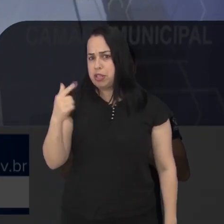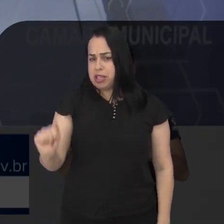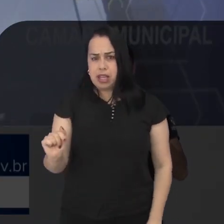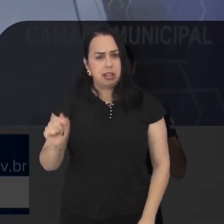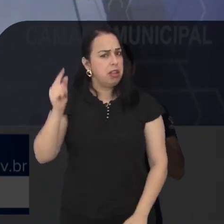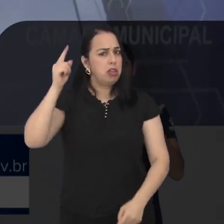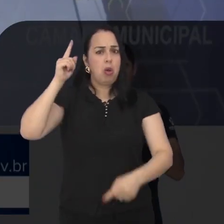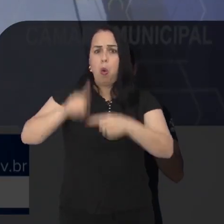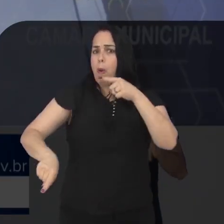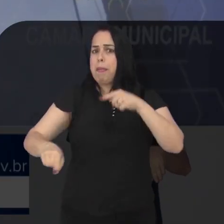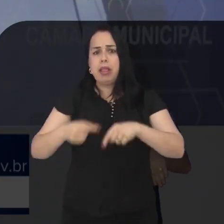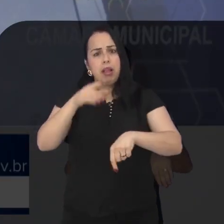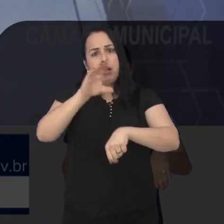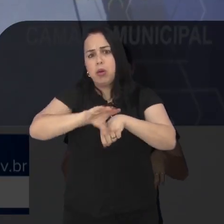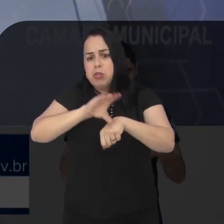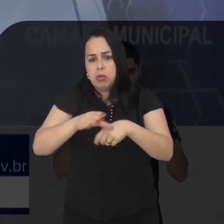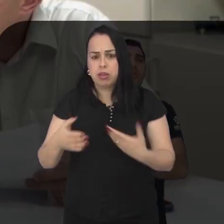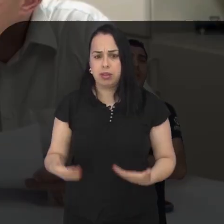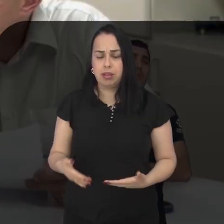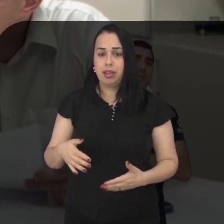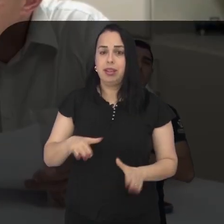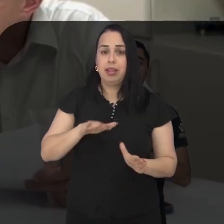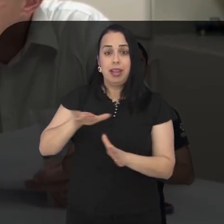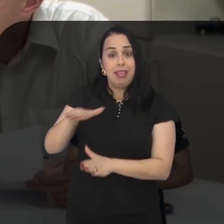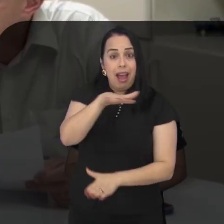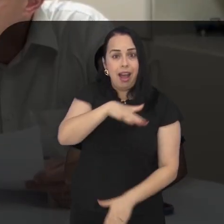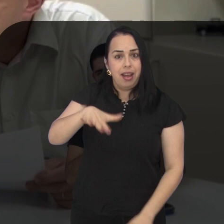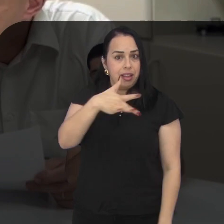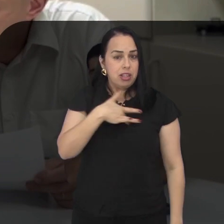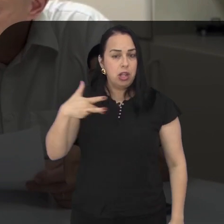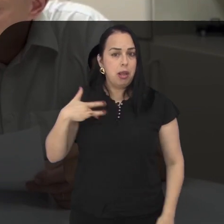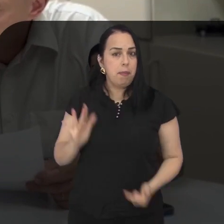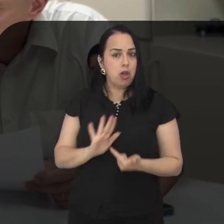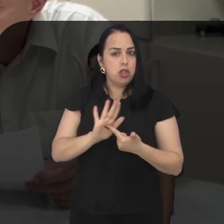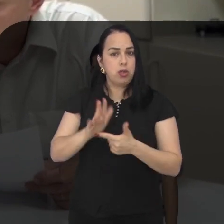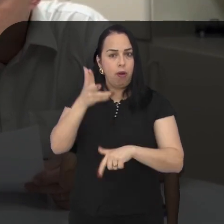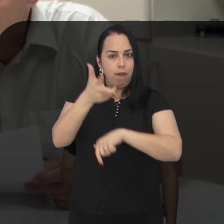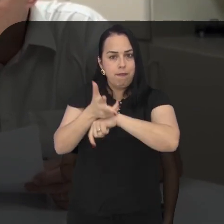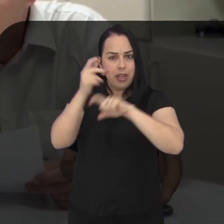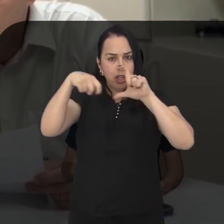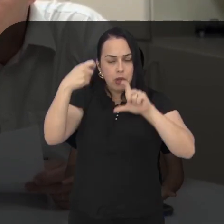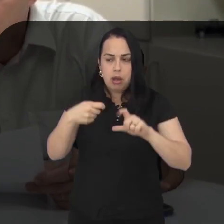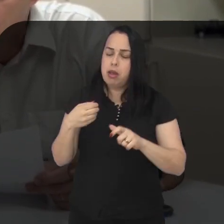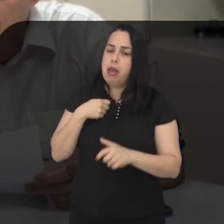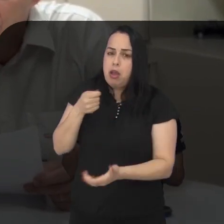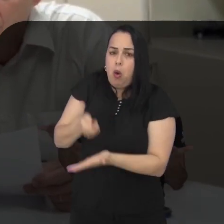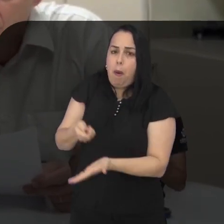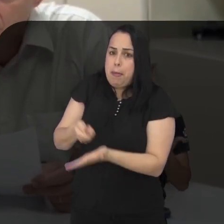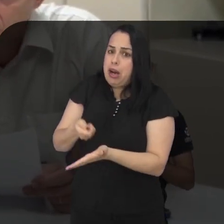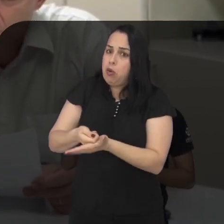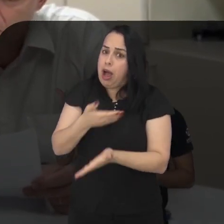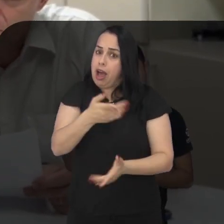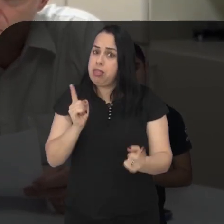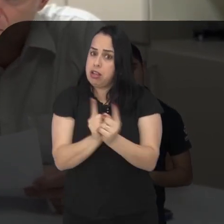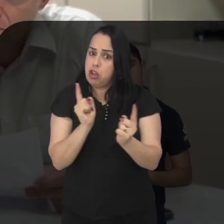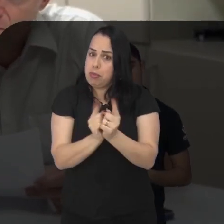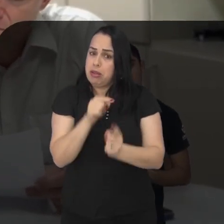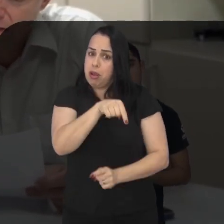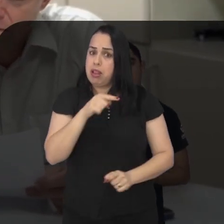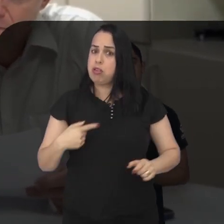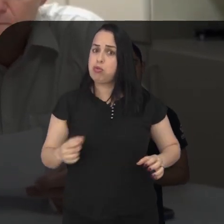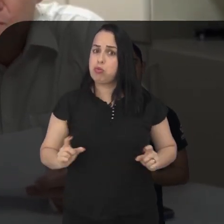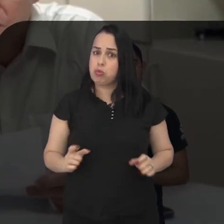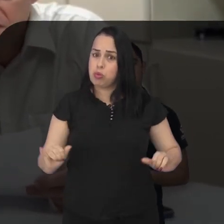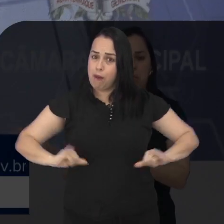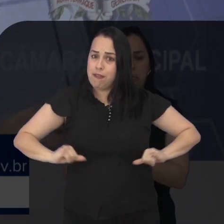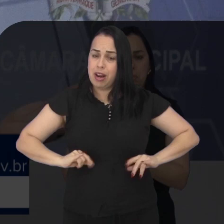reduzir os repasses pagos ao Instituto. Na saúde, o parlamentar apresentou um vídeo cobrando atendimento a um paciente que sofre